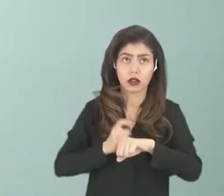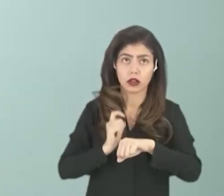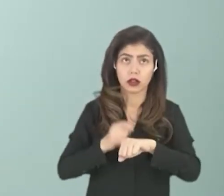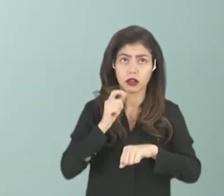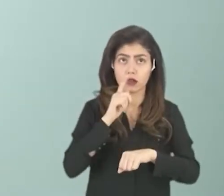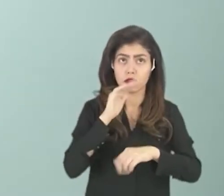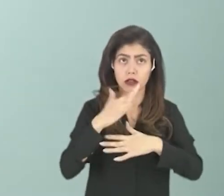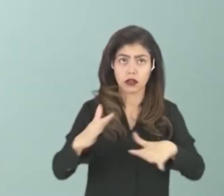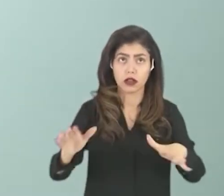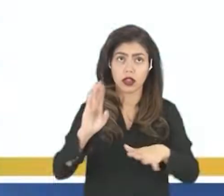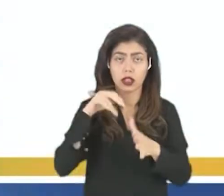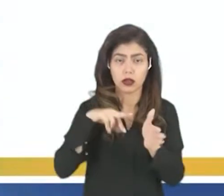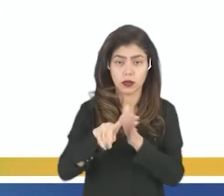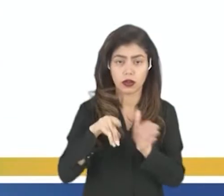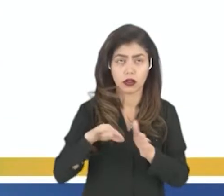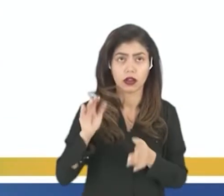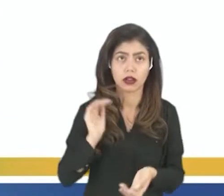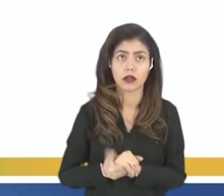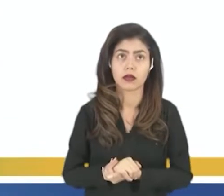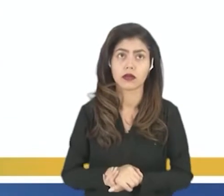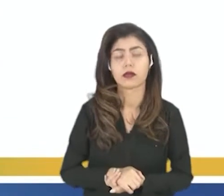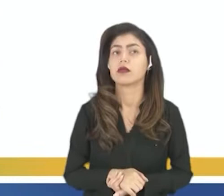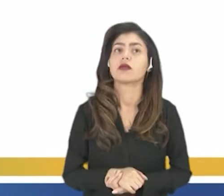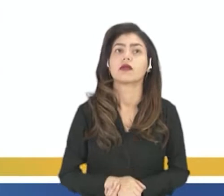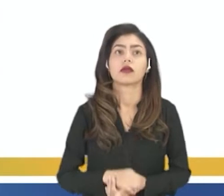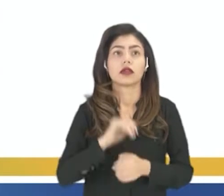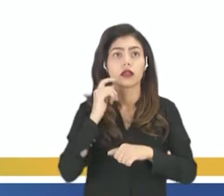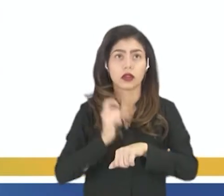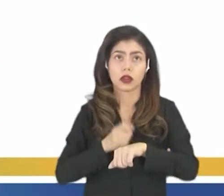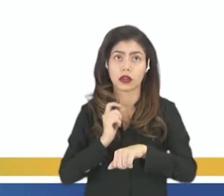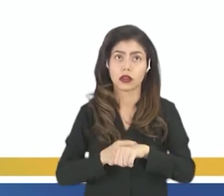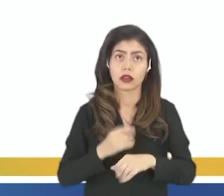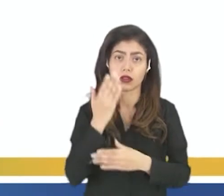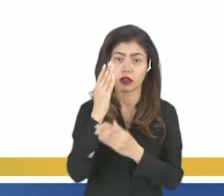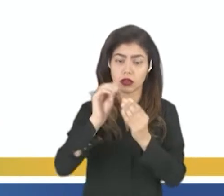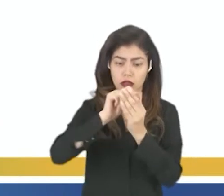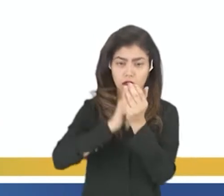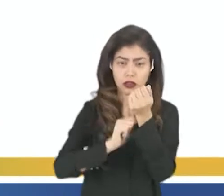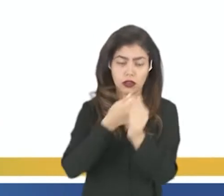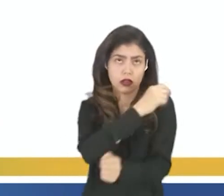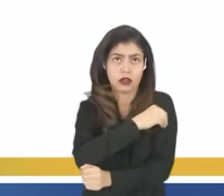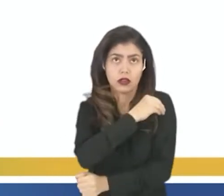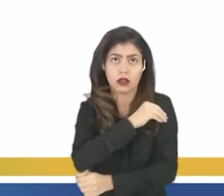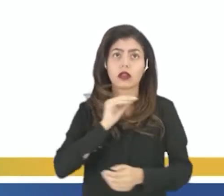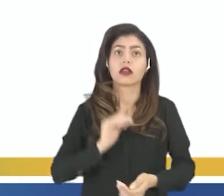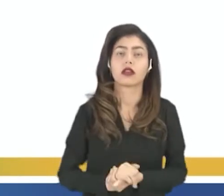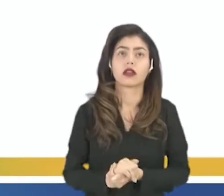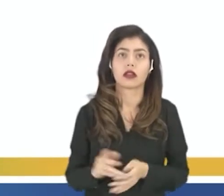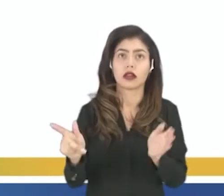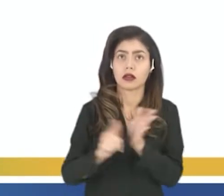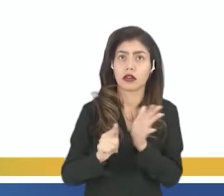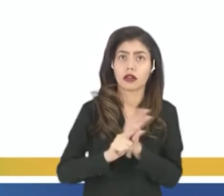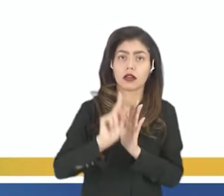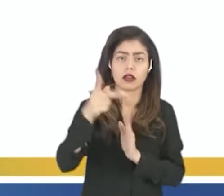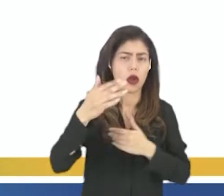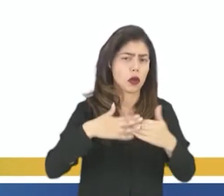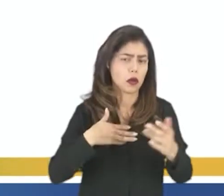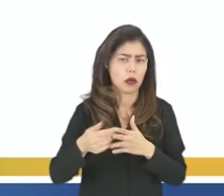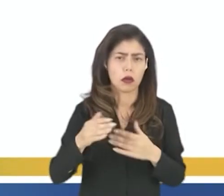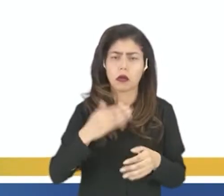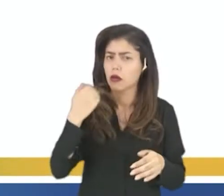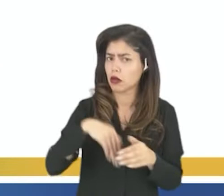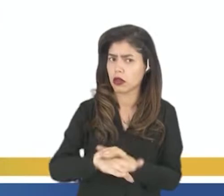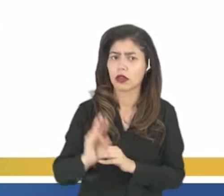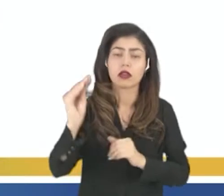sólido líquido e biológico solo a gente pode ter como exemplo luvas algodão um papel higiênico por exemplo qualquer